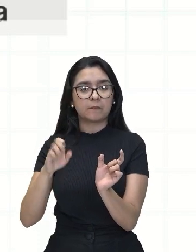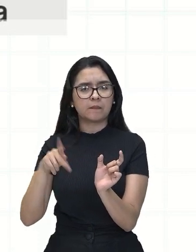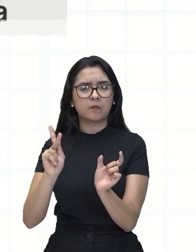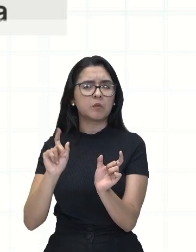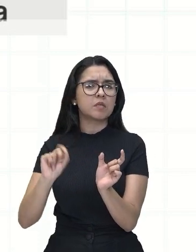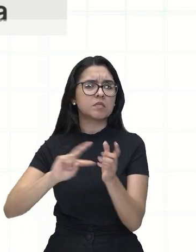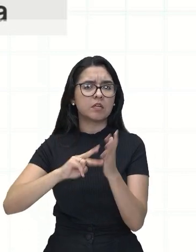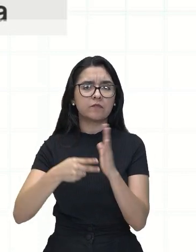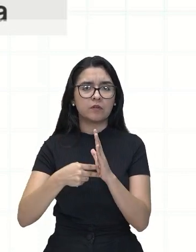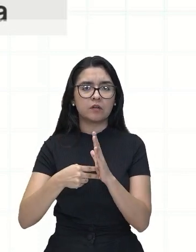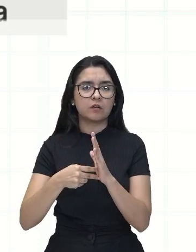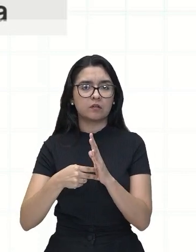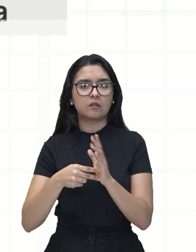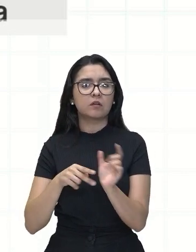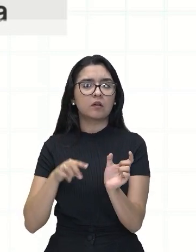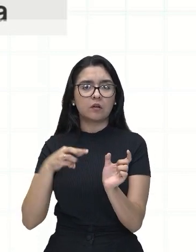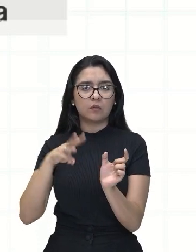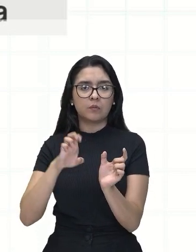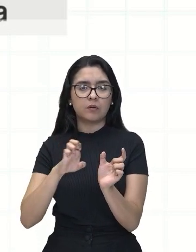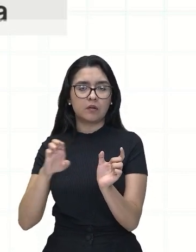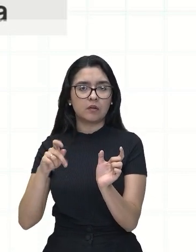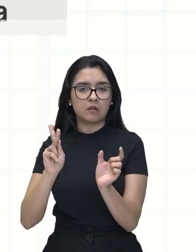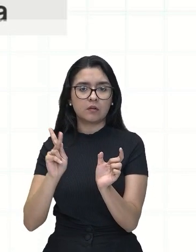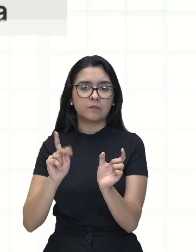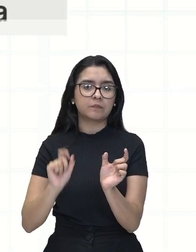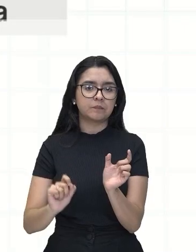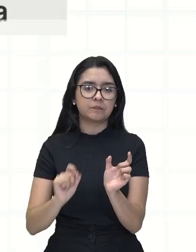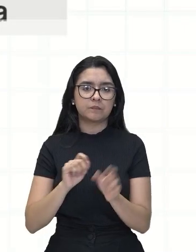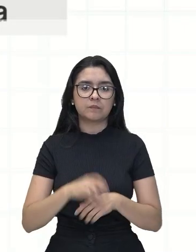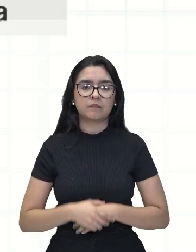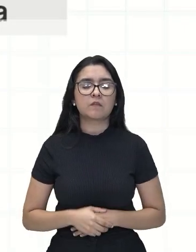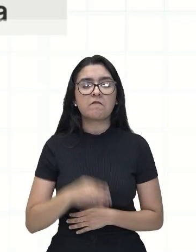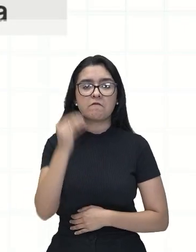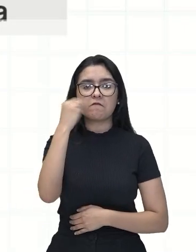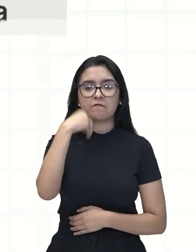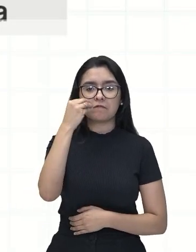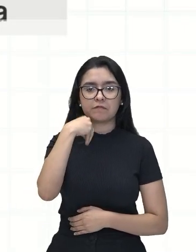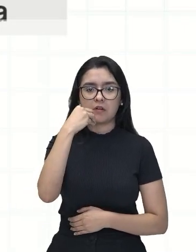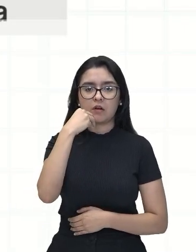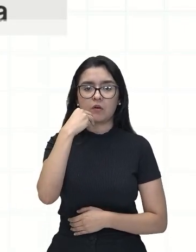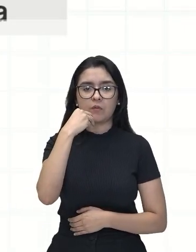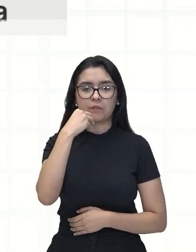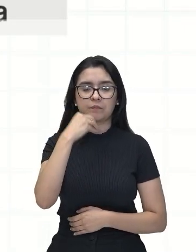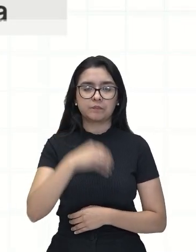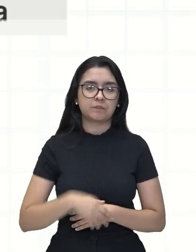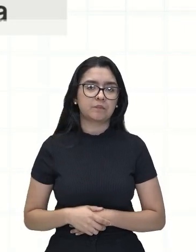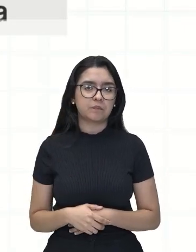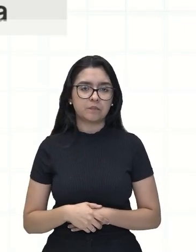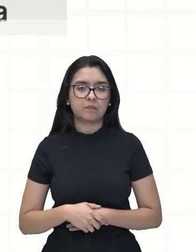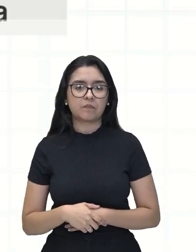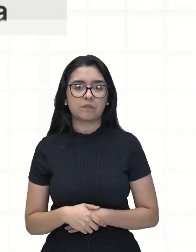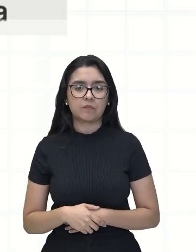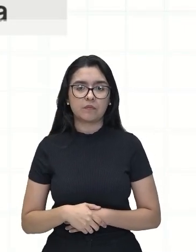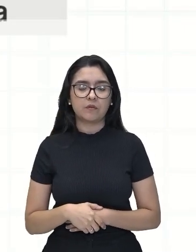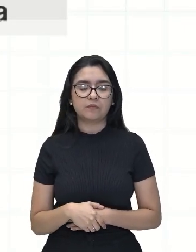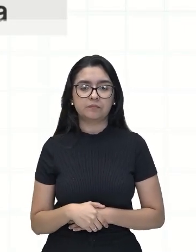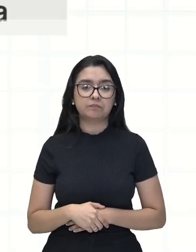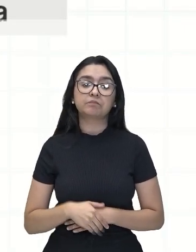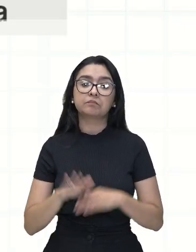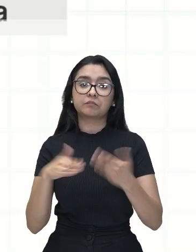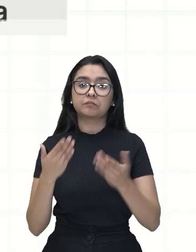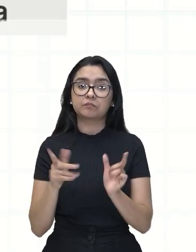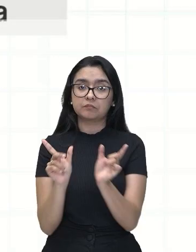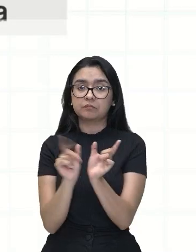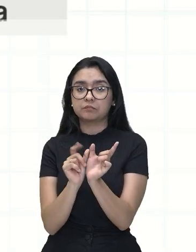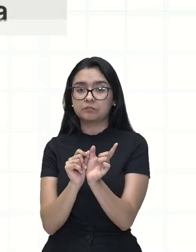weak? Weak quer dizer fraco ou fraca, né? E aí eu